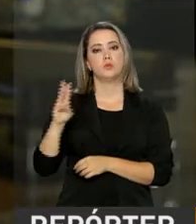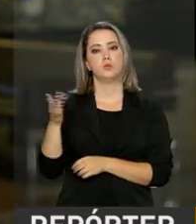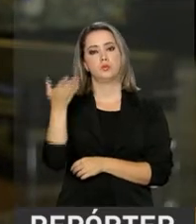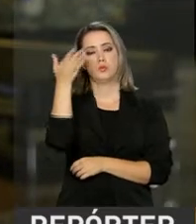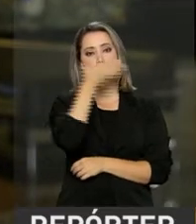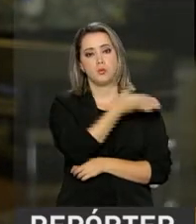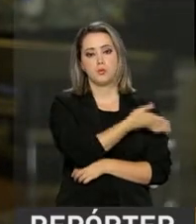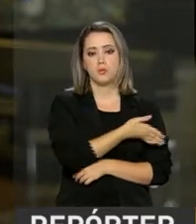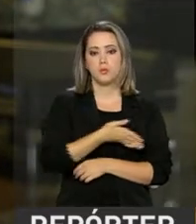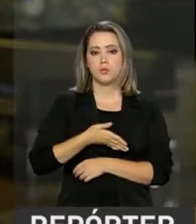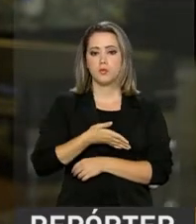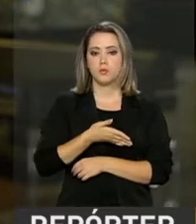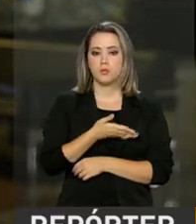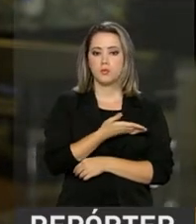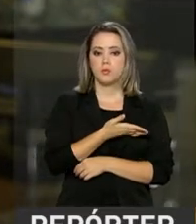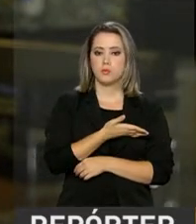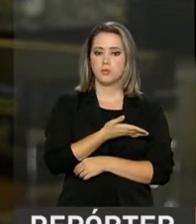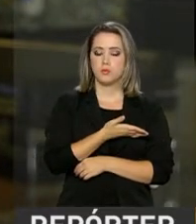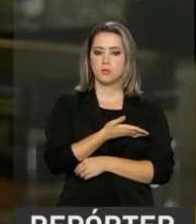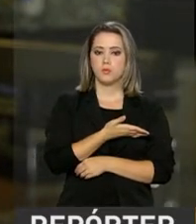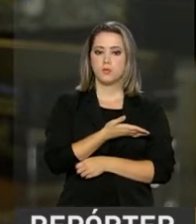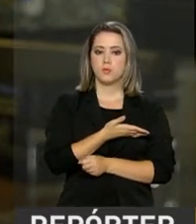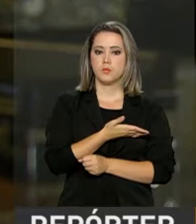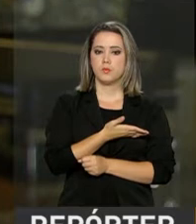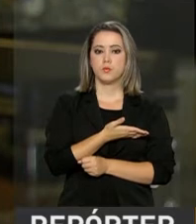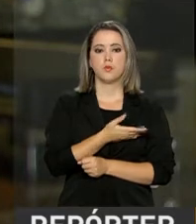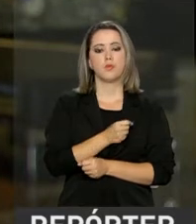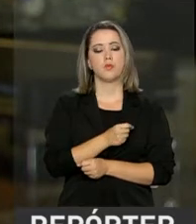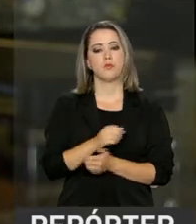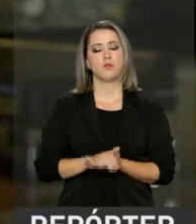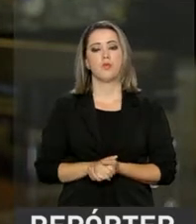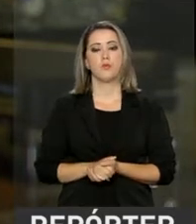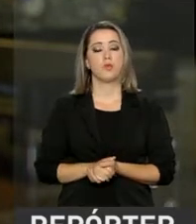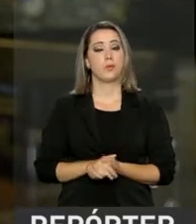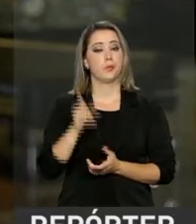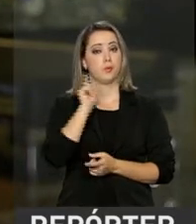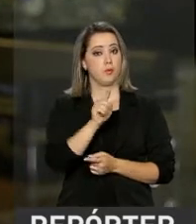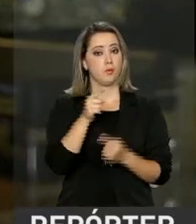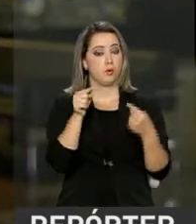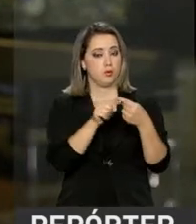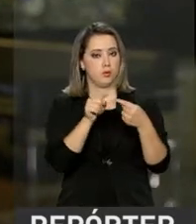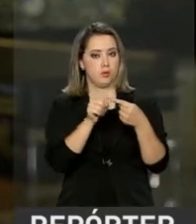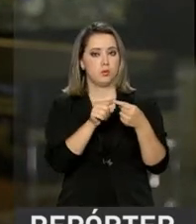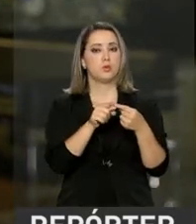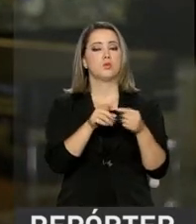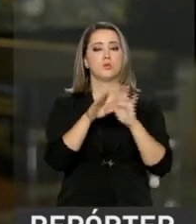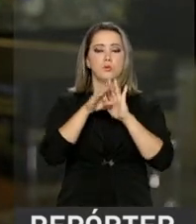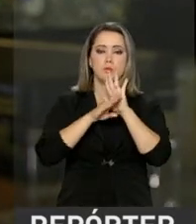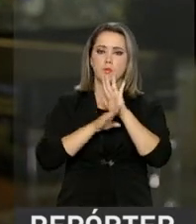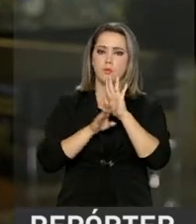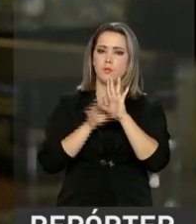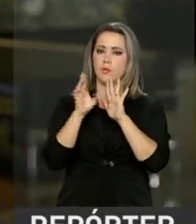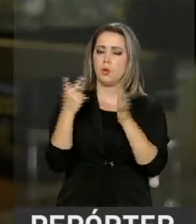receita federal na internet é feita quando fazenda.gov.br a adesão ao programa no entanto só